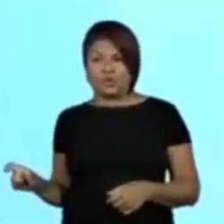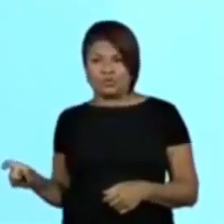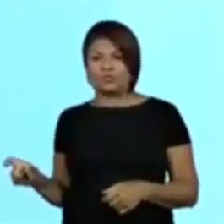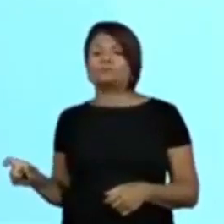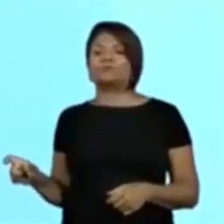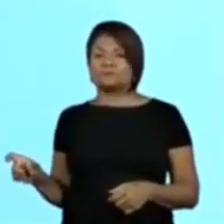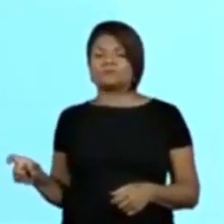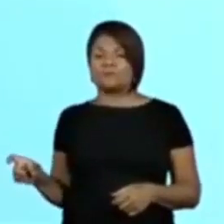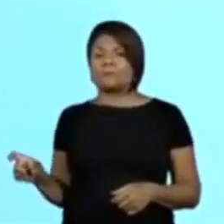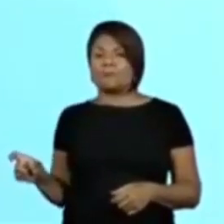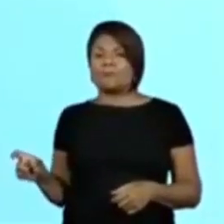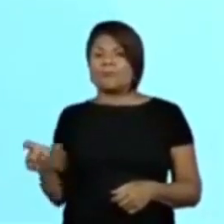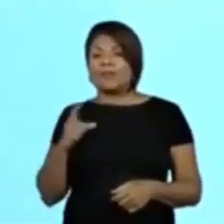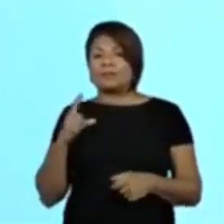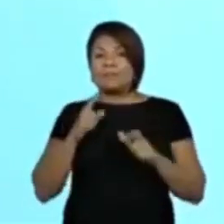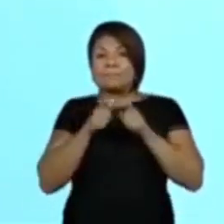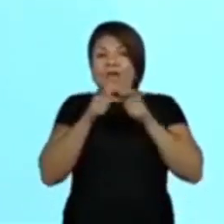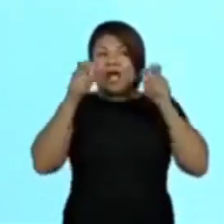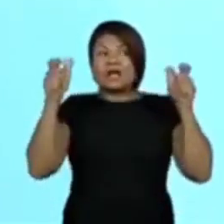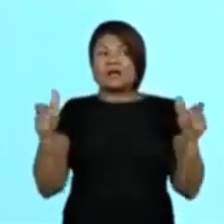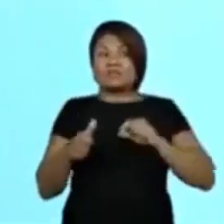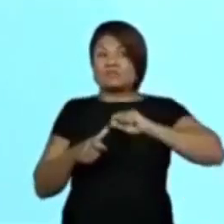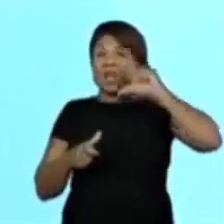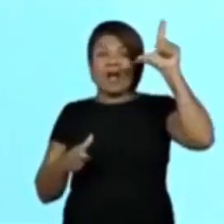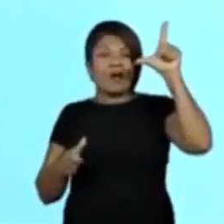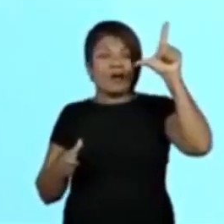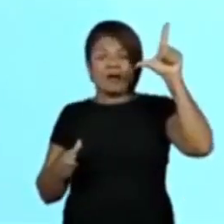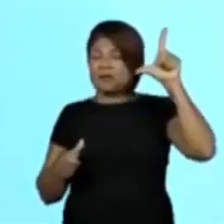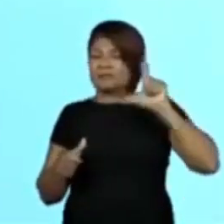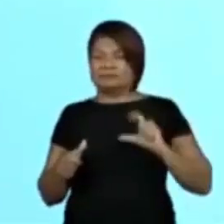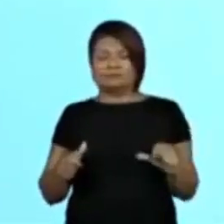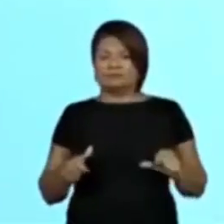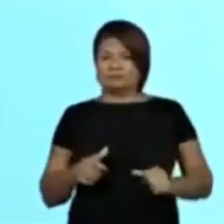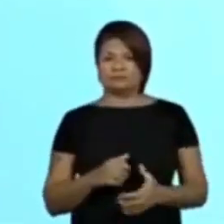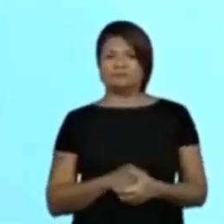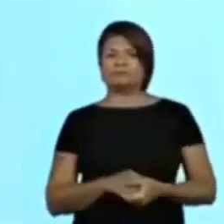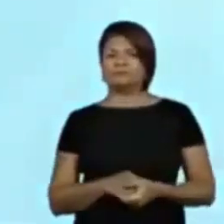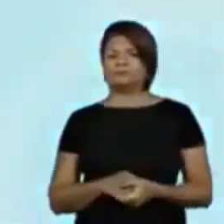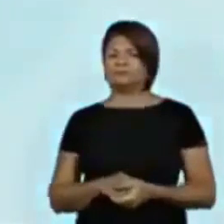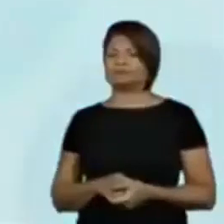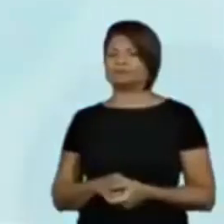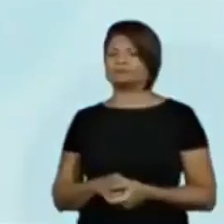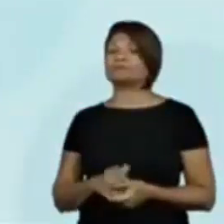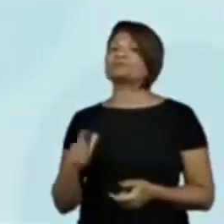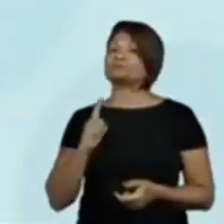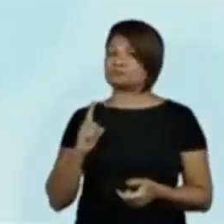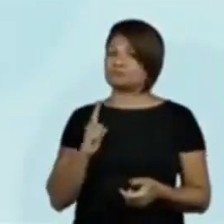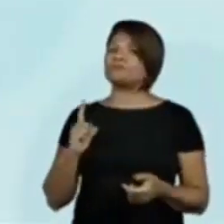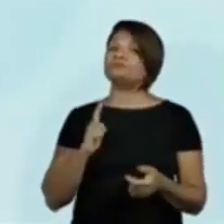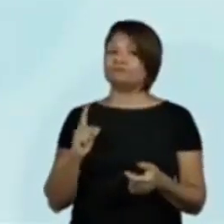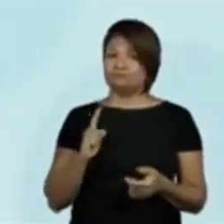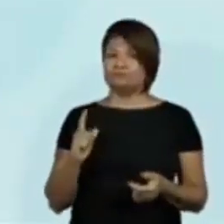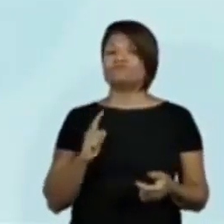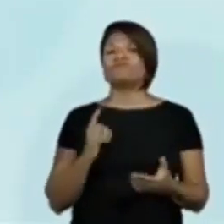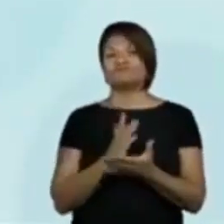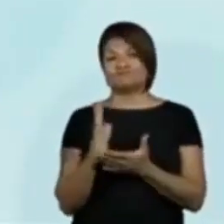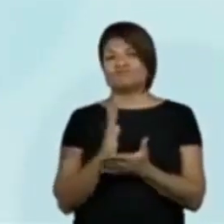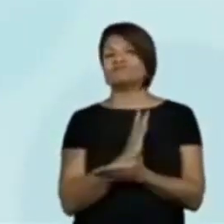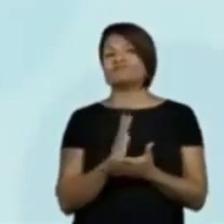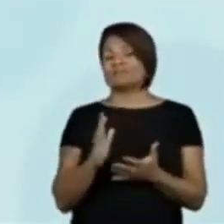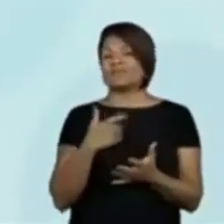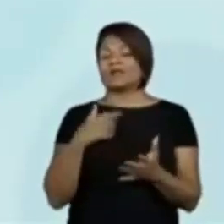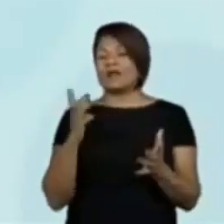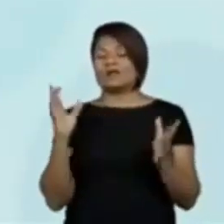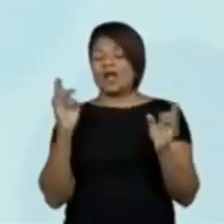na maior quantidade que eu tenho. E aí, pessoal? Ó, tem gente já dizendo, ai, vai acabar.